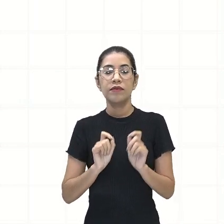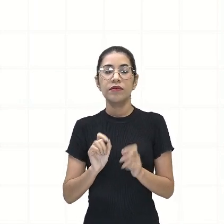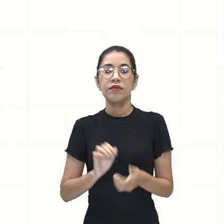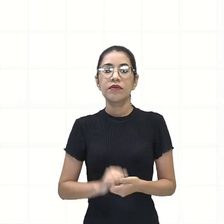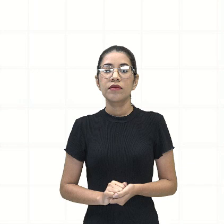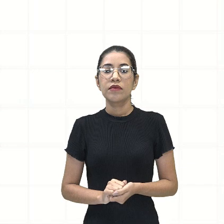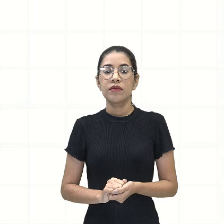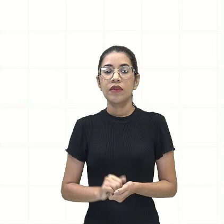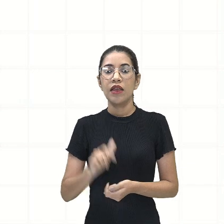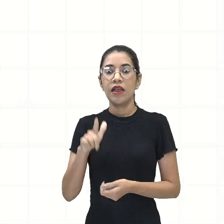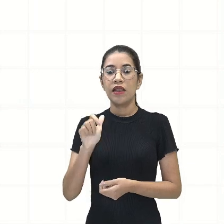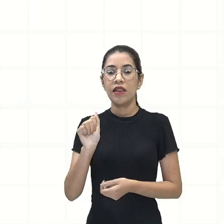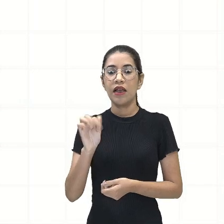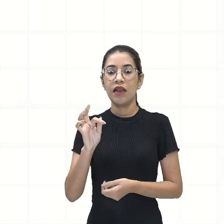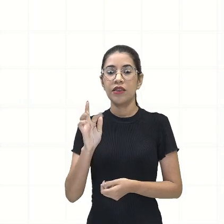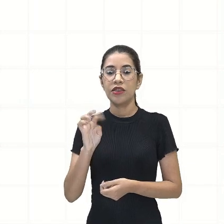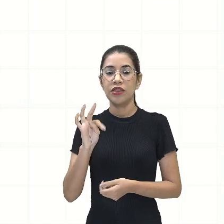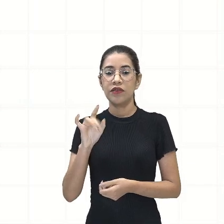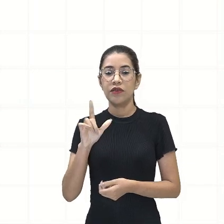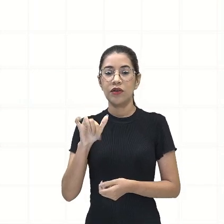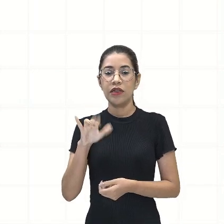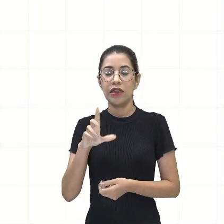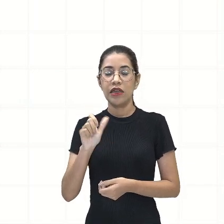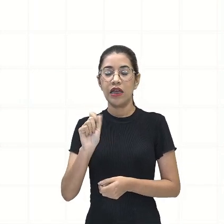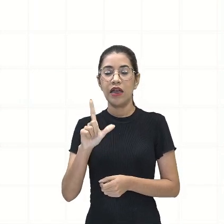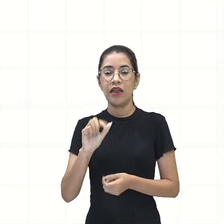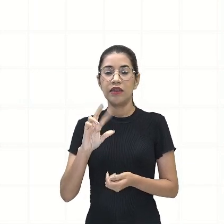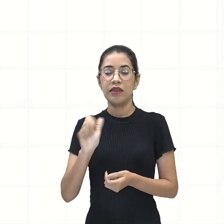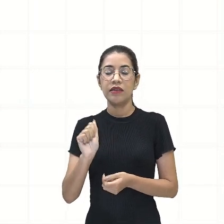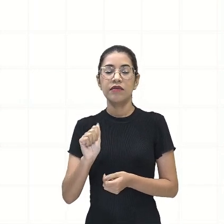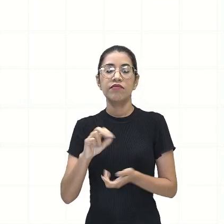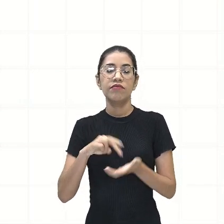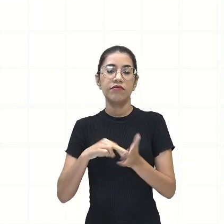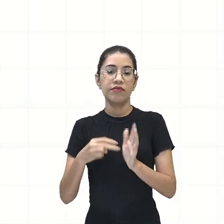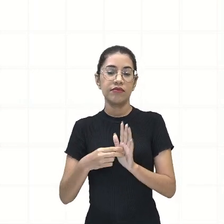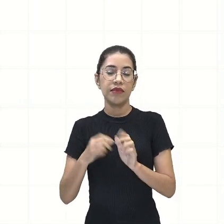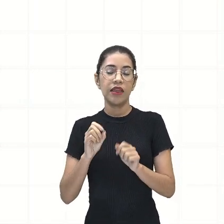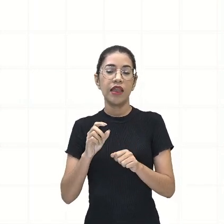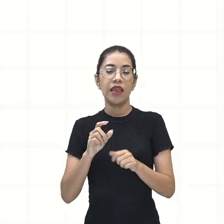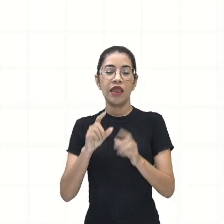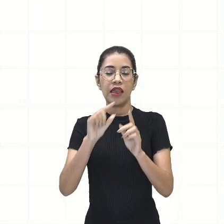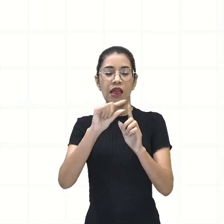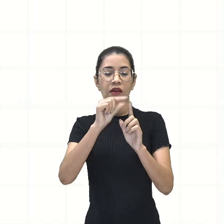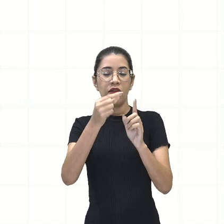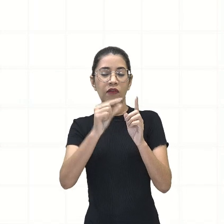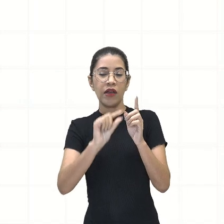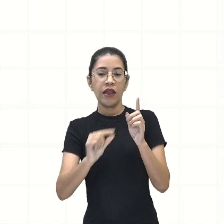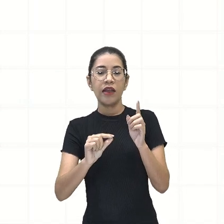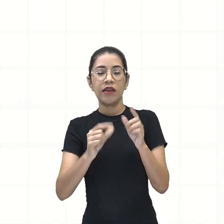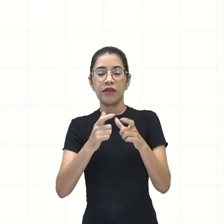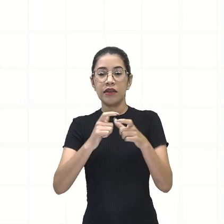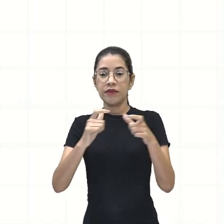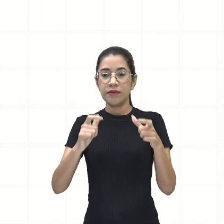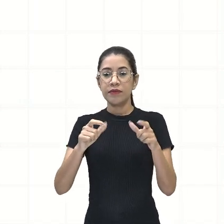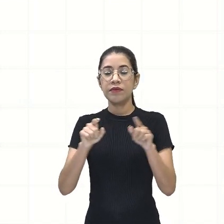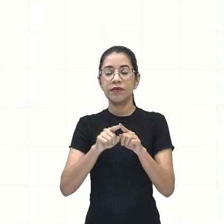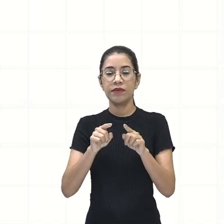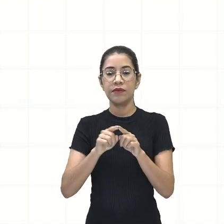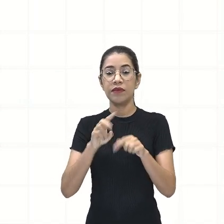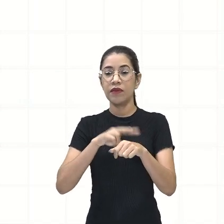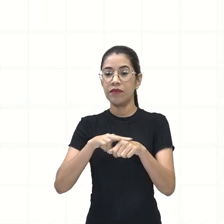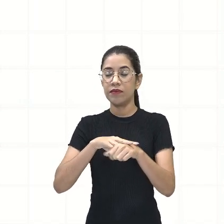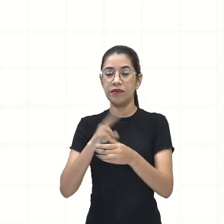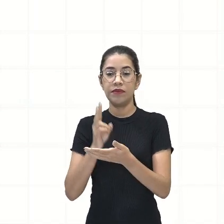ela é latifoliada, as folhas são grandes e largas em sua maioria, sempre verdes, com uma mata densa, uma